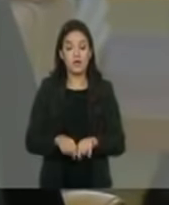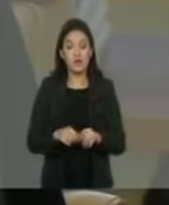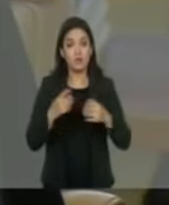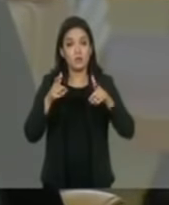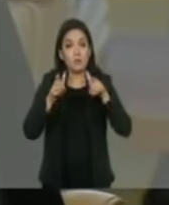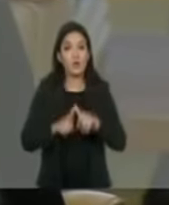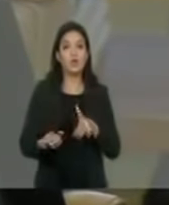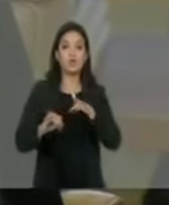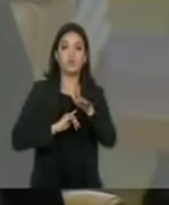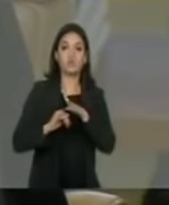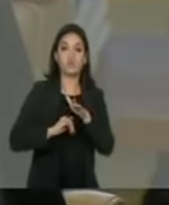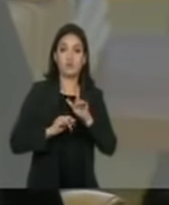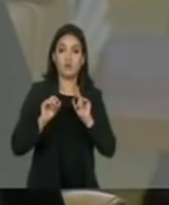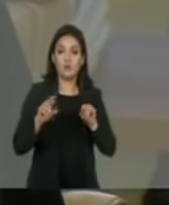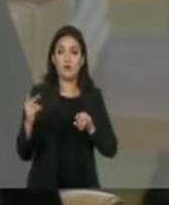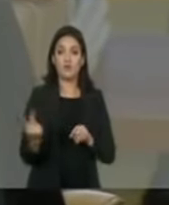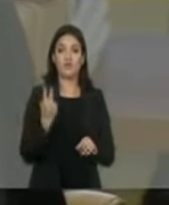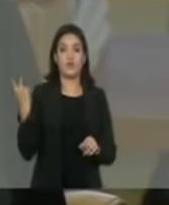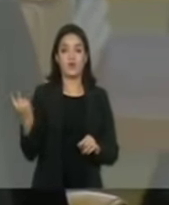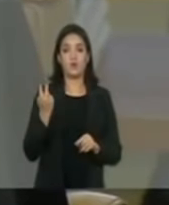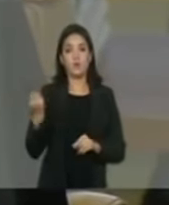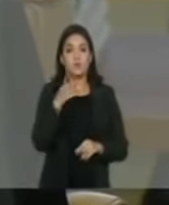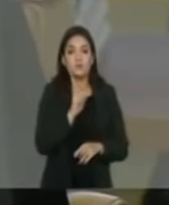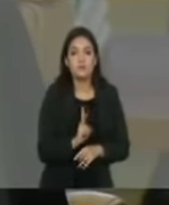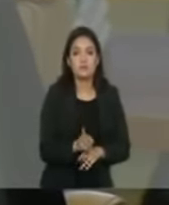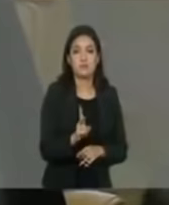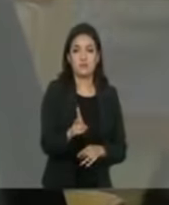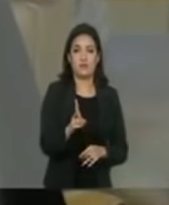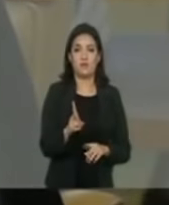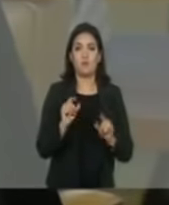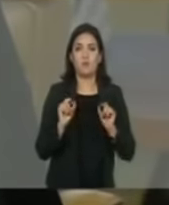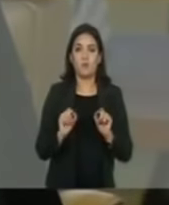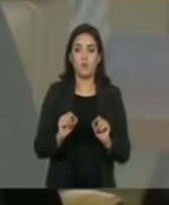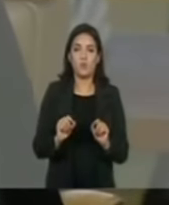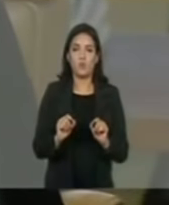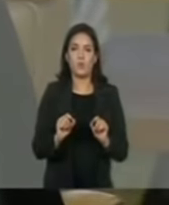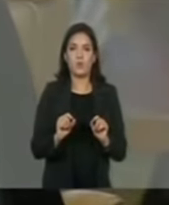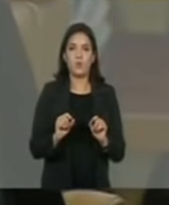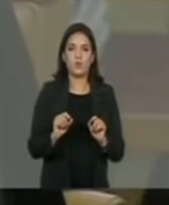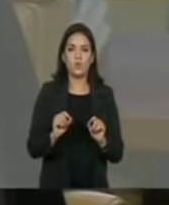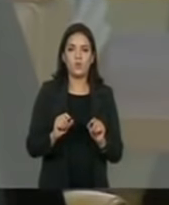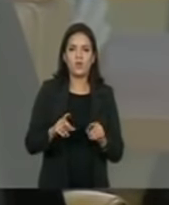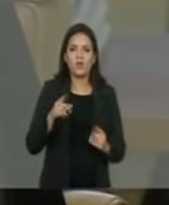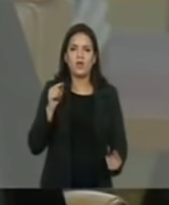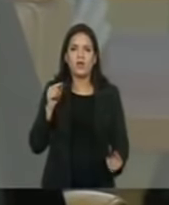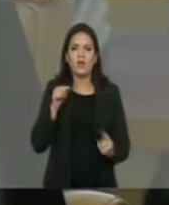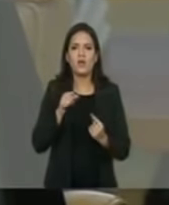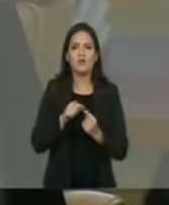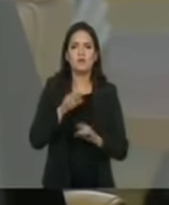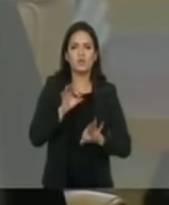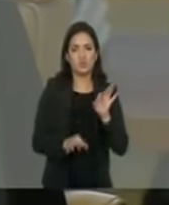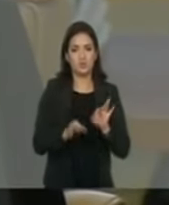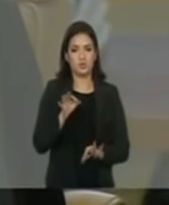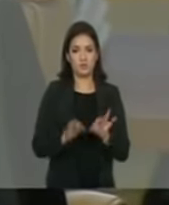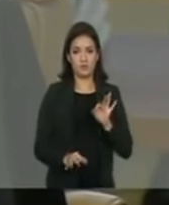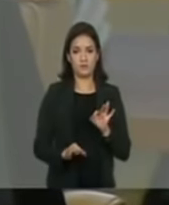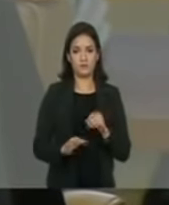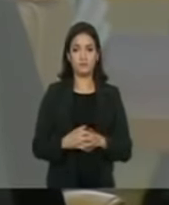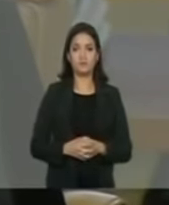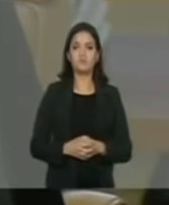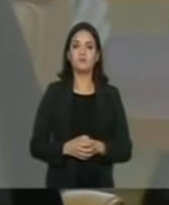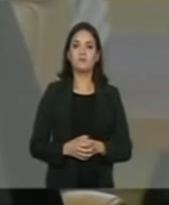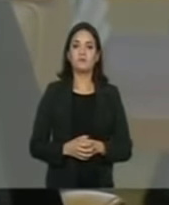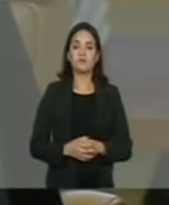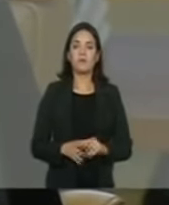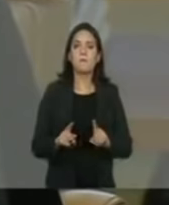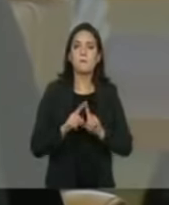que valorize sempre a racionalidade jurídica nesse contexto mas jamais